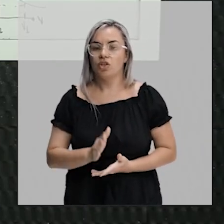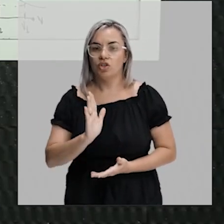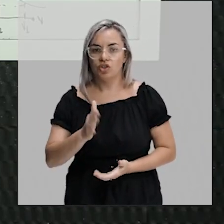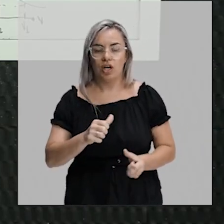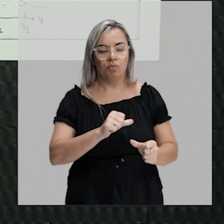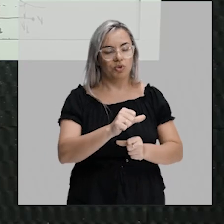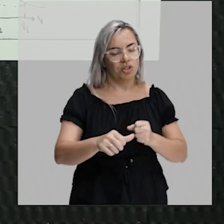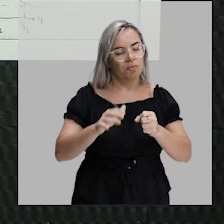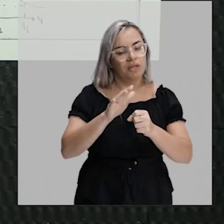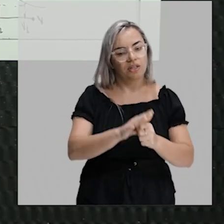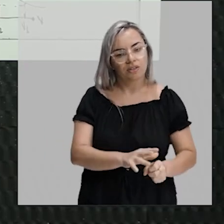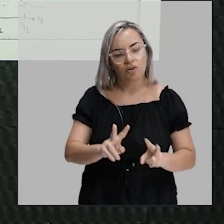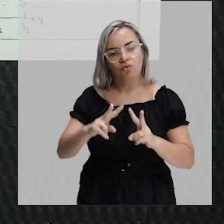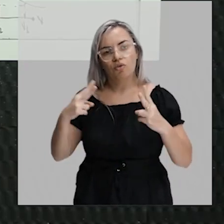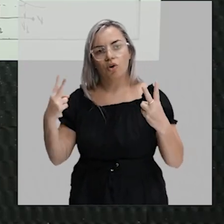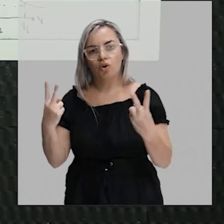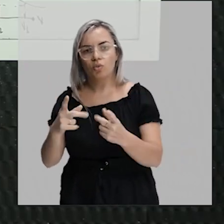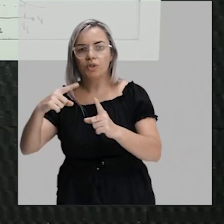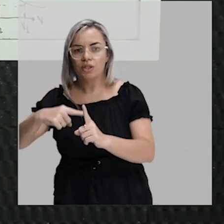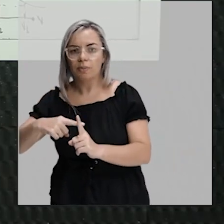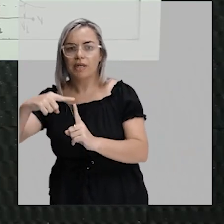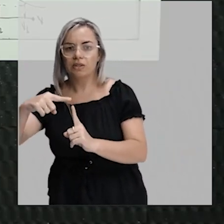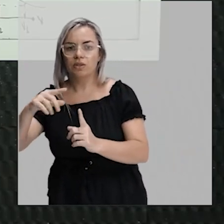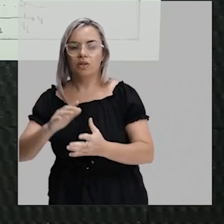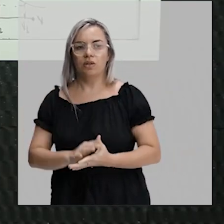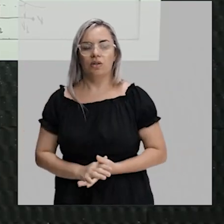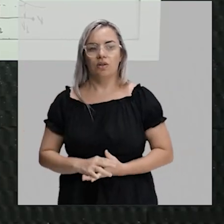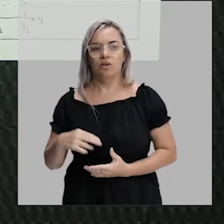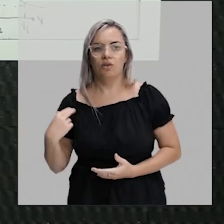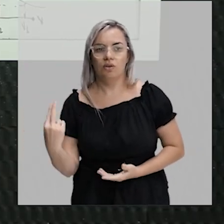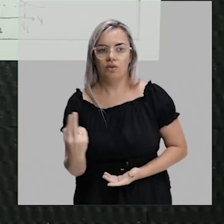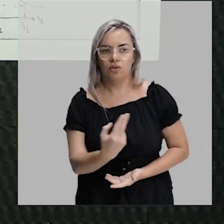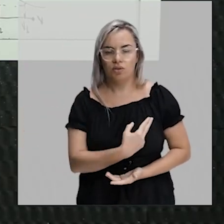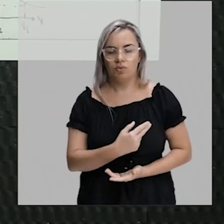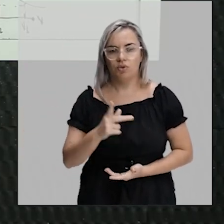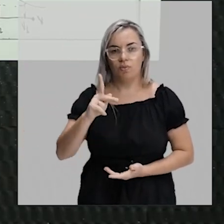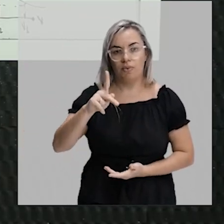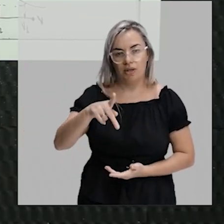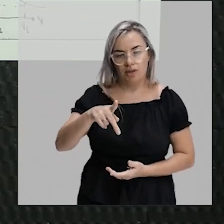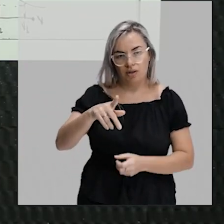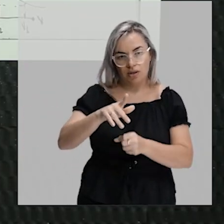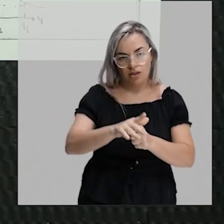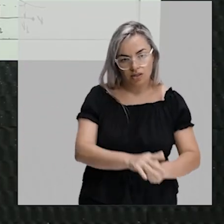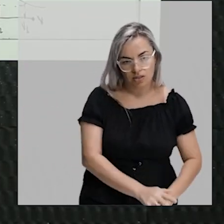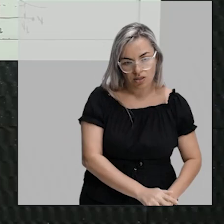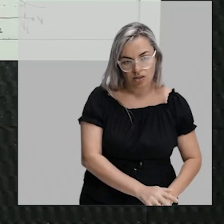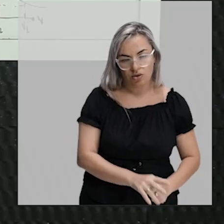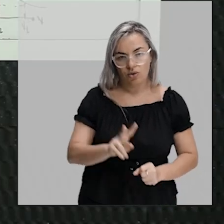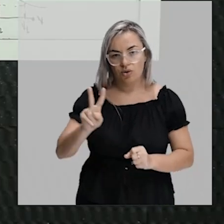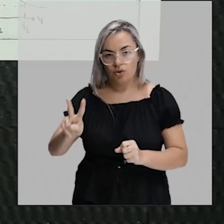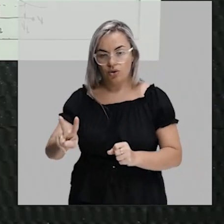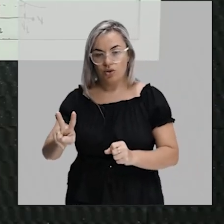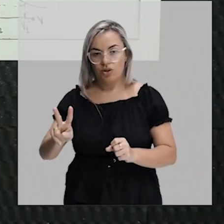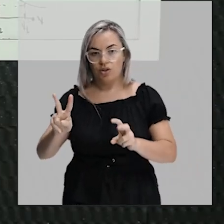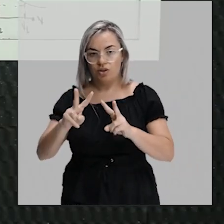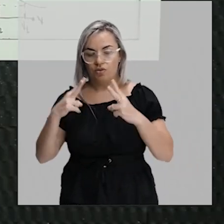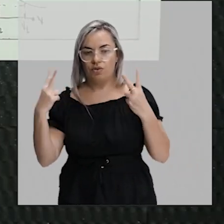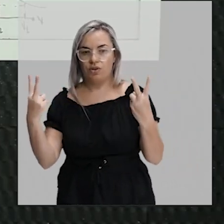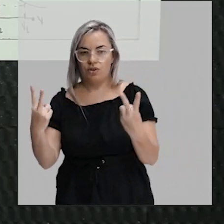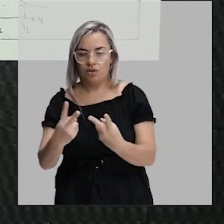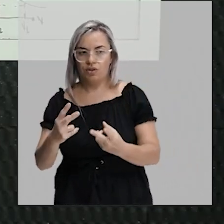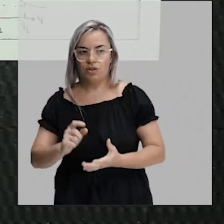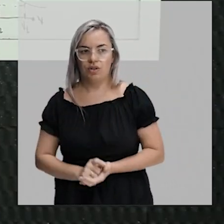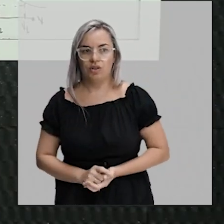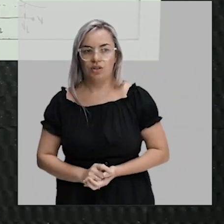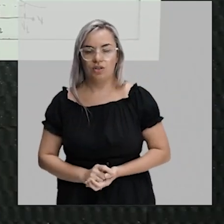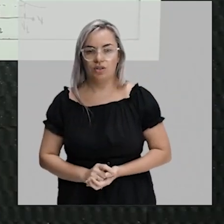não. Tá certo? Então nós temos o quê? Ó? Pressão e volume, tá certo? E para as demais leis a temperatura